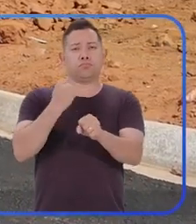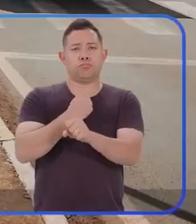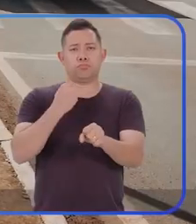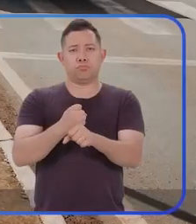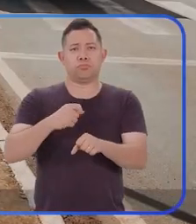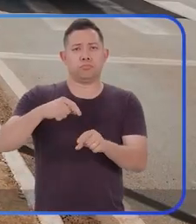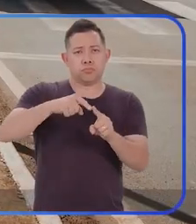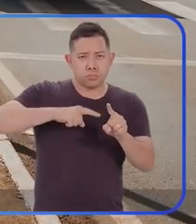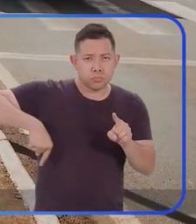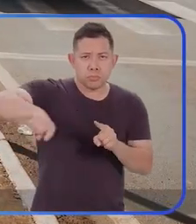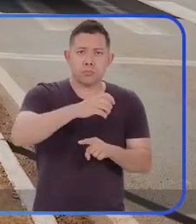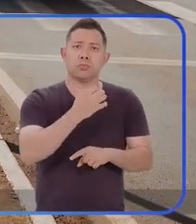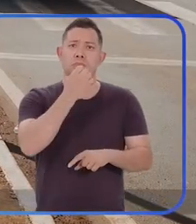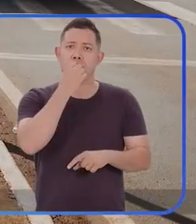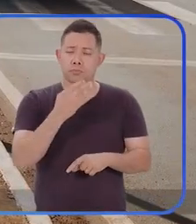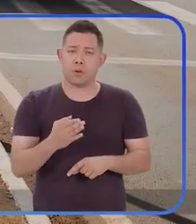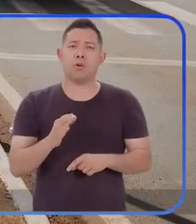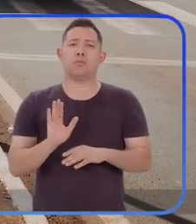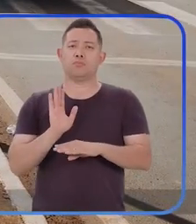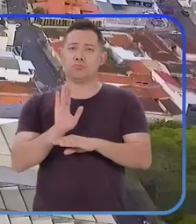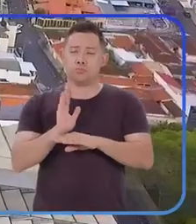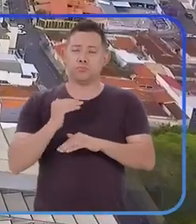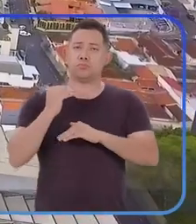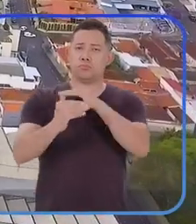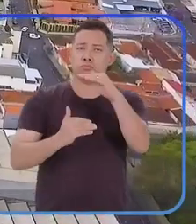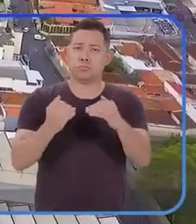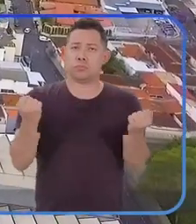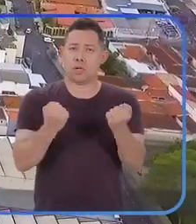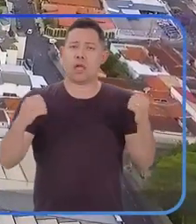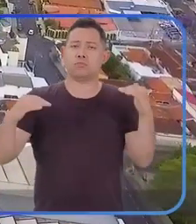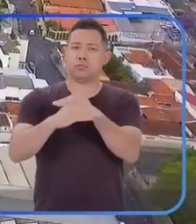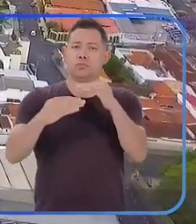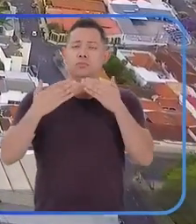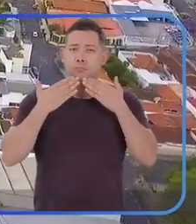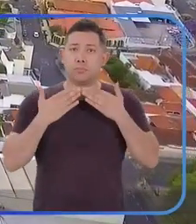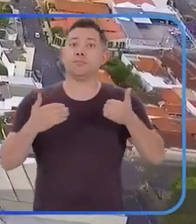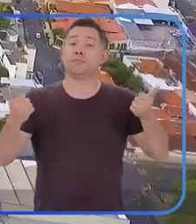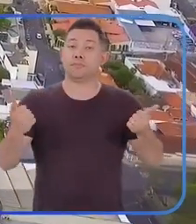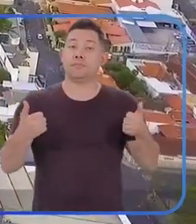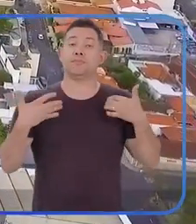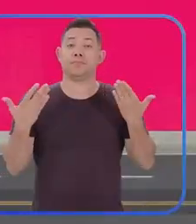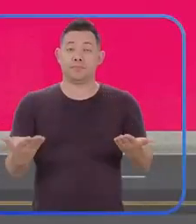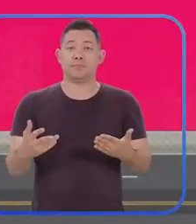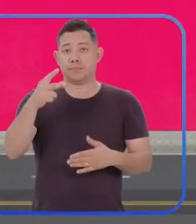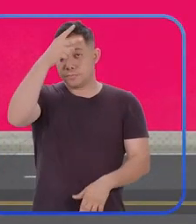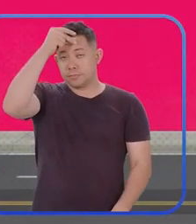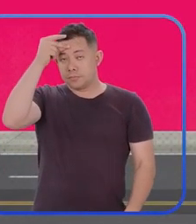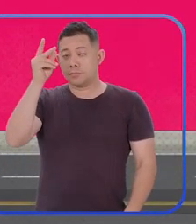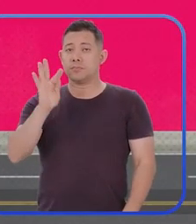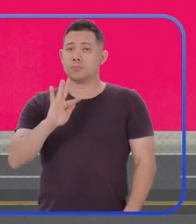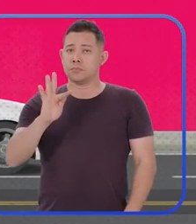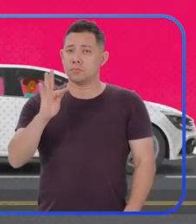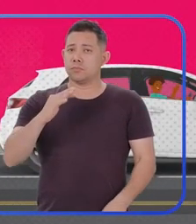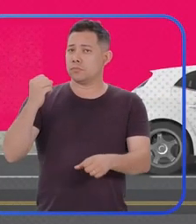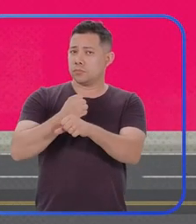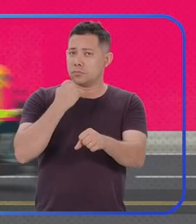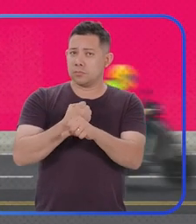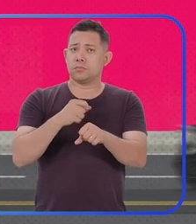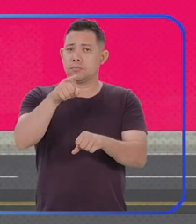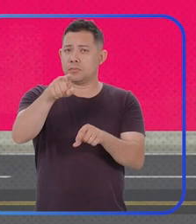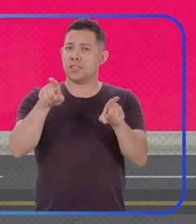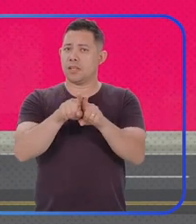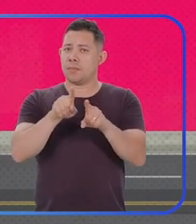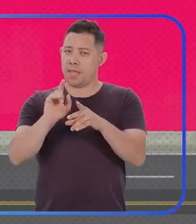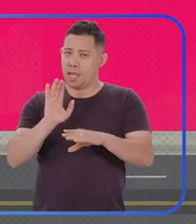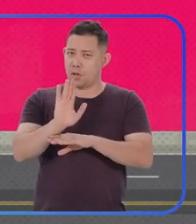ampliadas e um novo acesso ao Distrito Industrial o trânsito da Cidade vai melhorar com as ações da Prefeitura e a sua